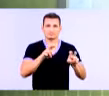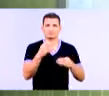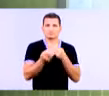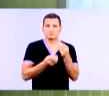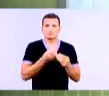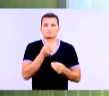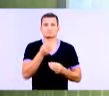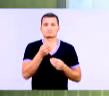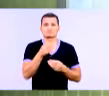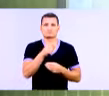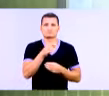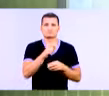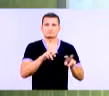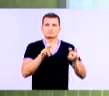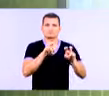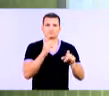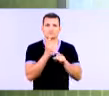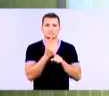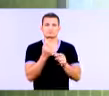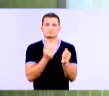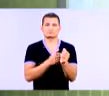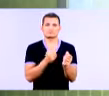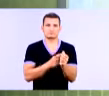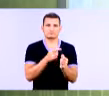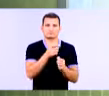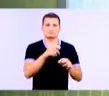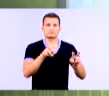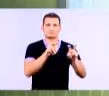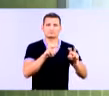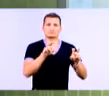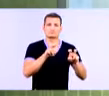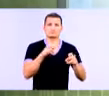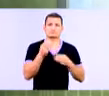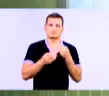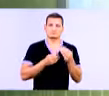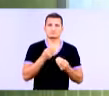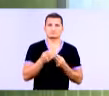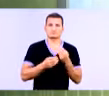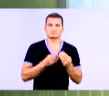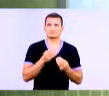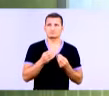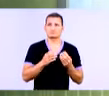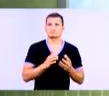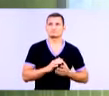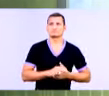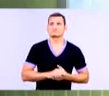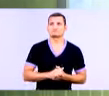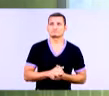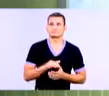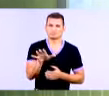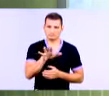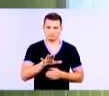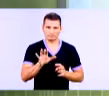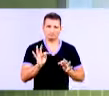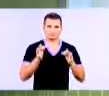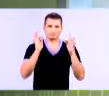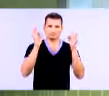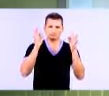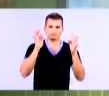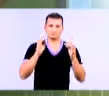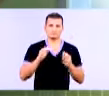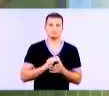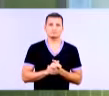funciona, descobrir os segredos desse equipamento, descobrir os segredos que a área de tecnologias das informações